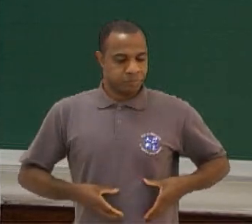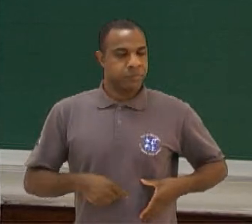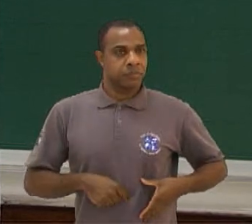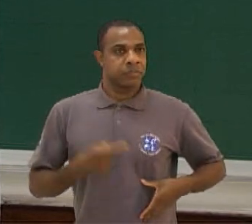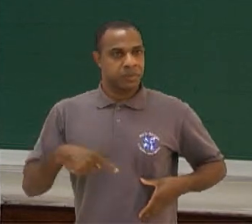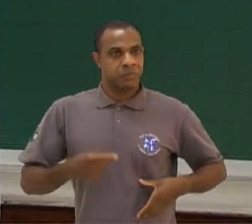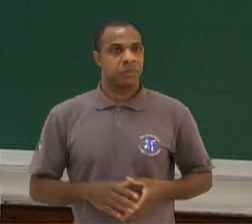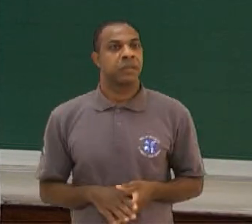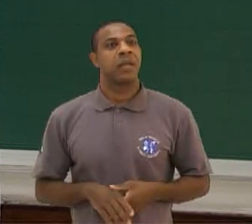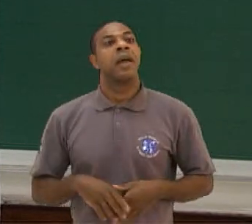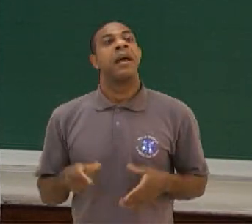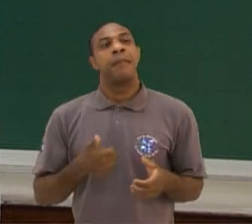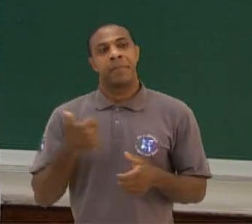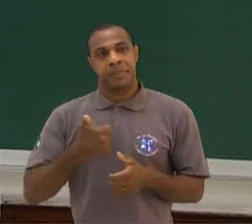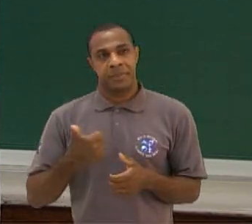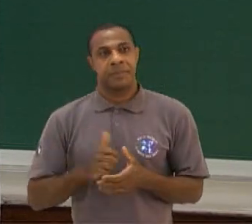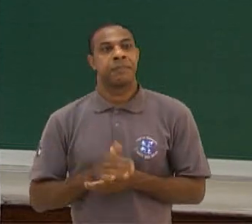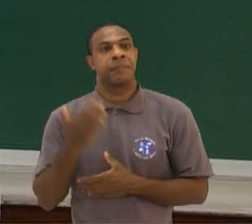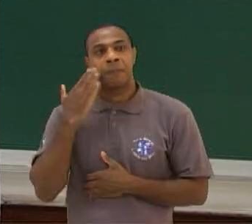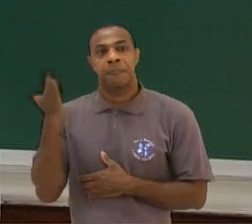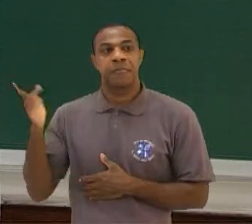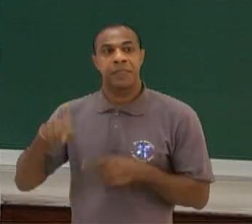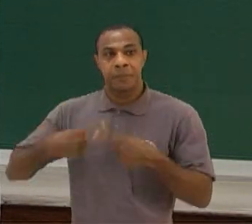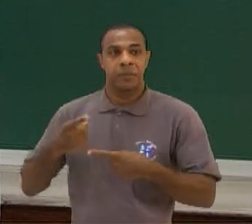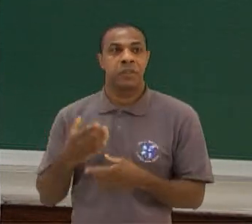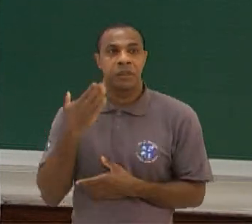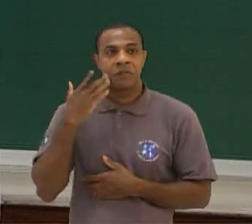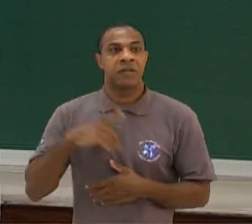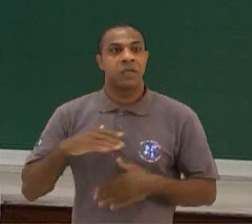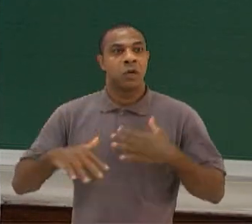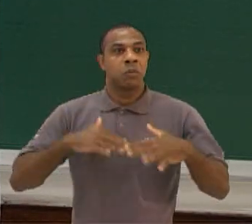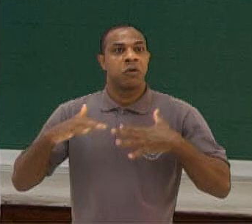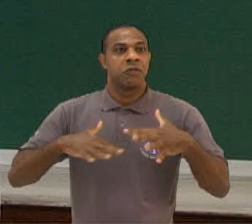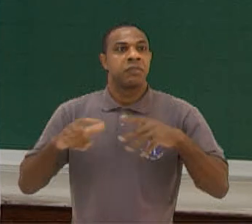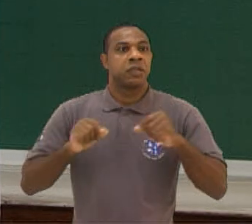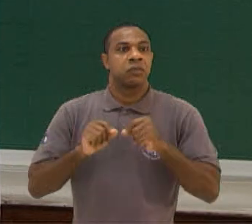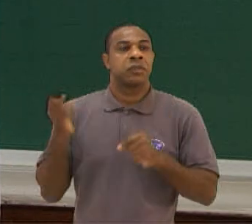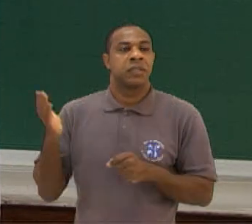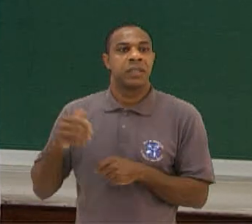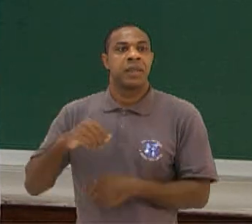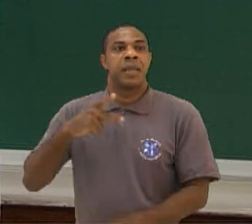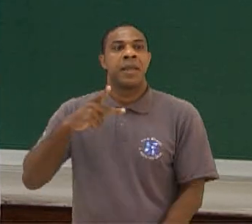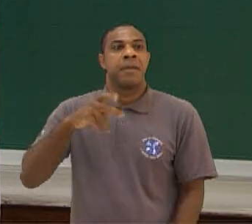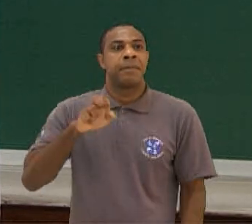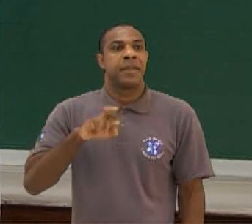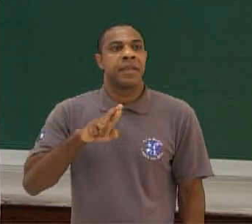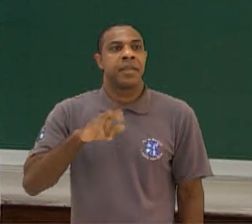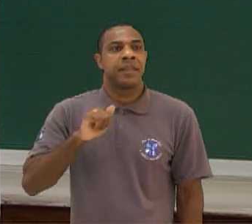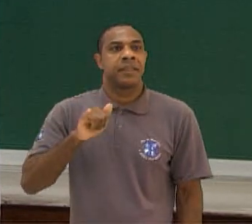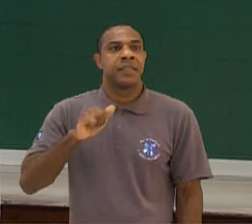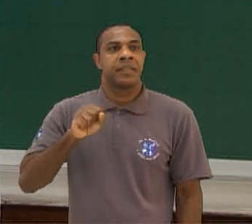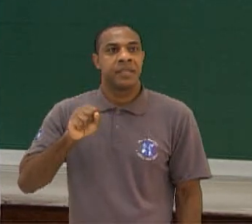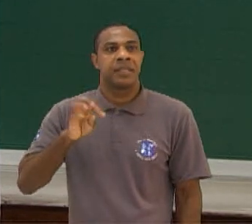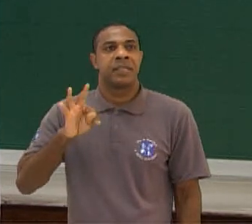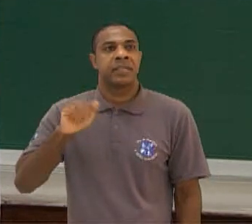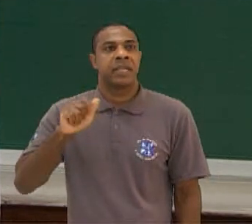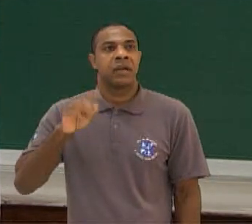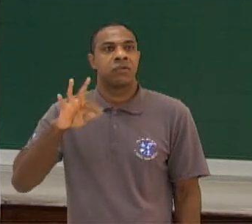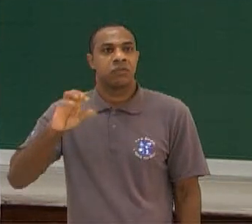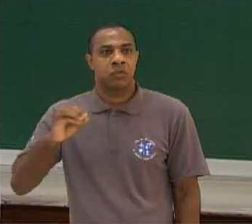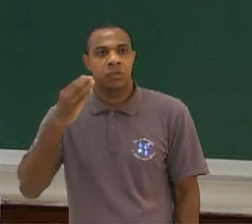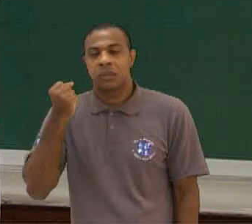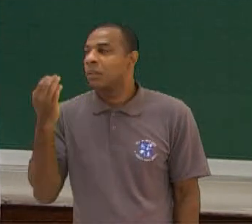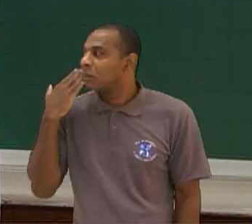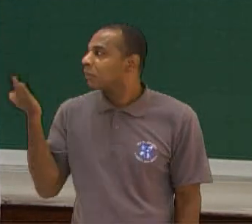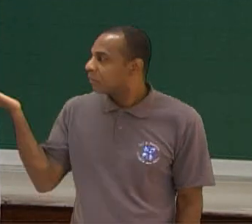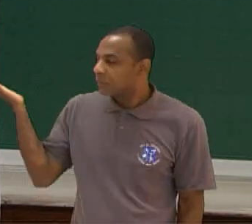etapa da digestão. Ela vai prosseguir, os movimentos peristálticos vão ser pela contrição desse músculo